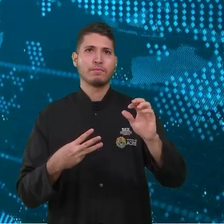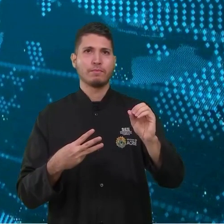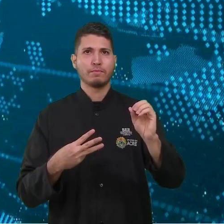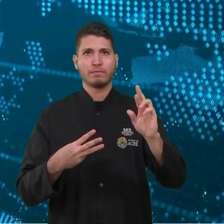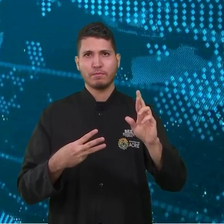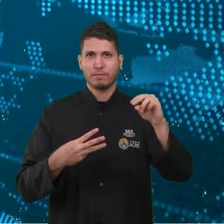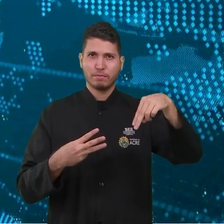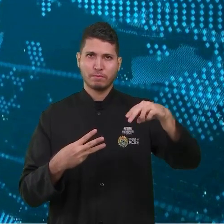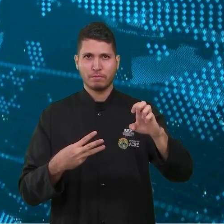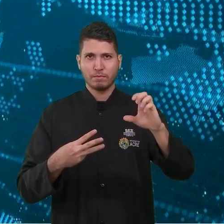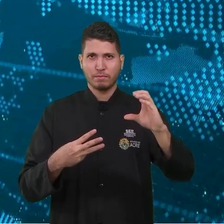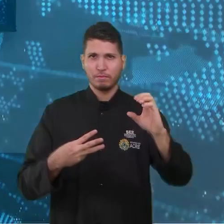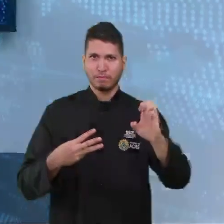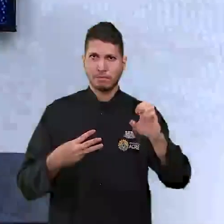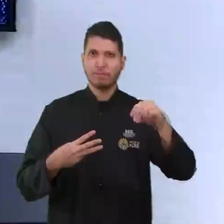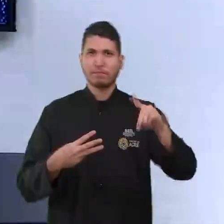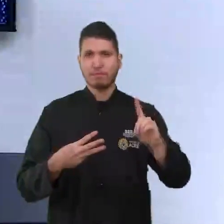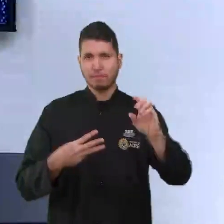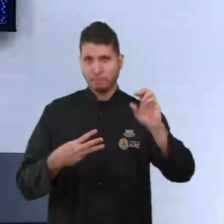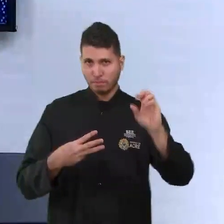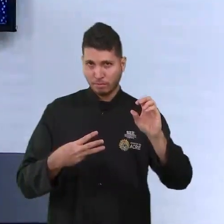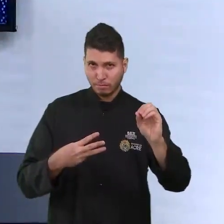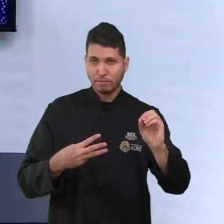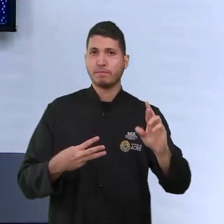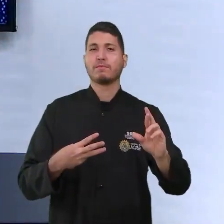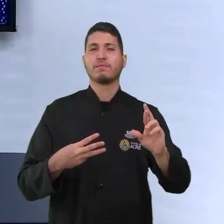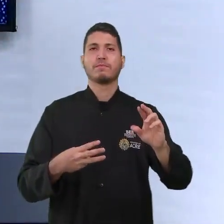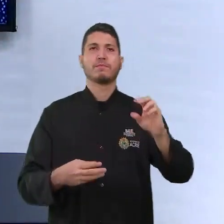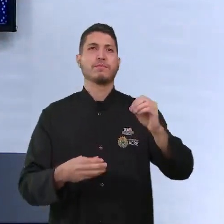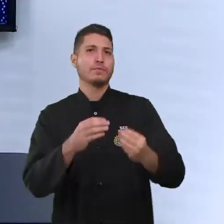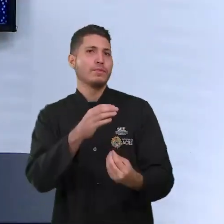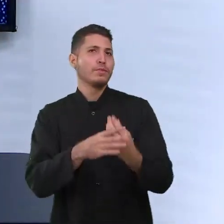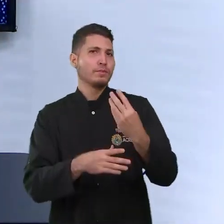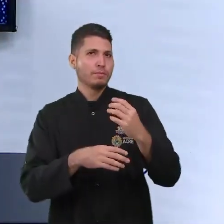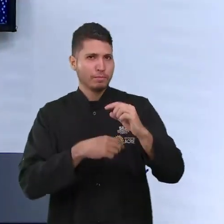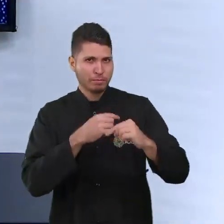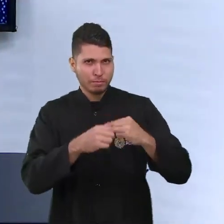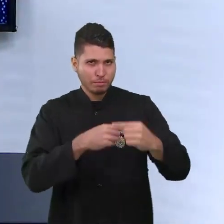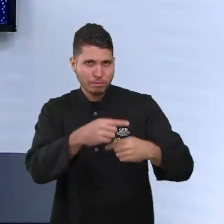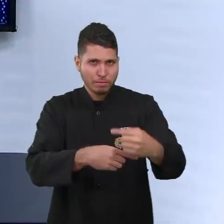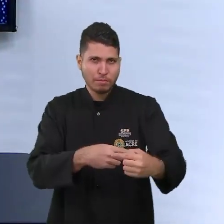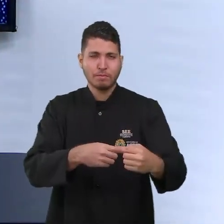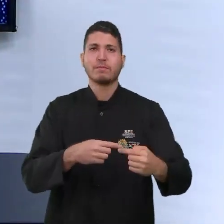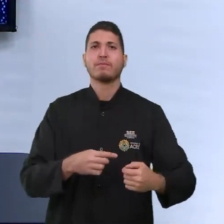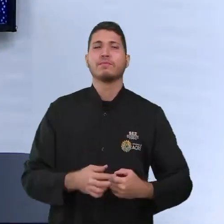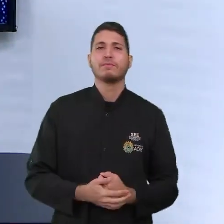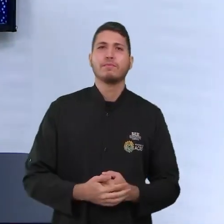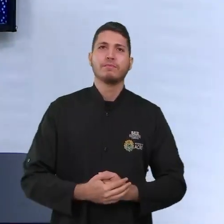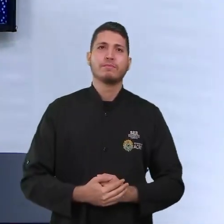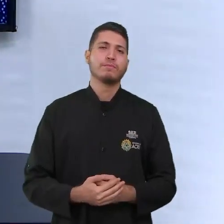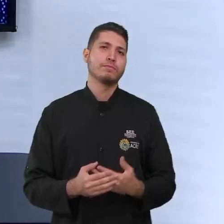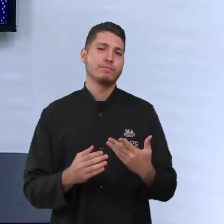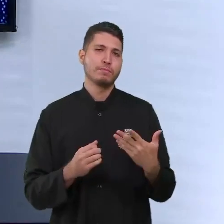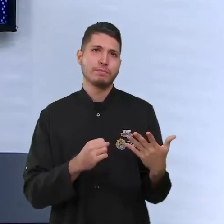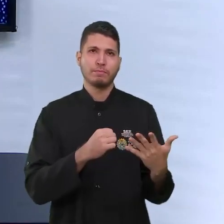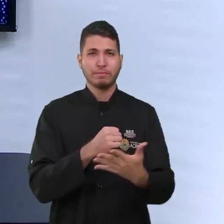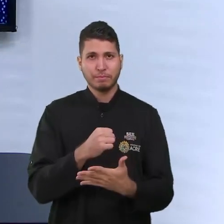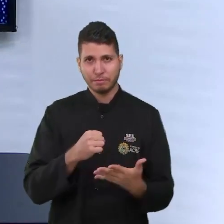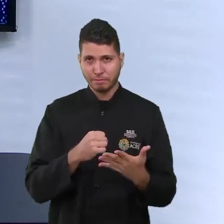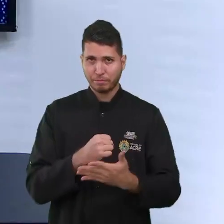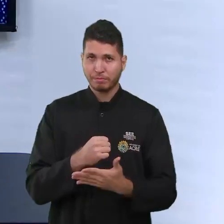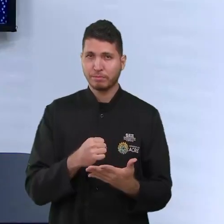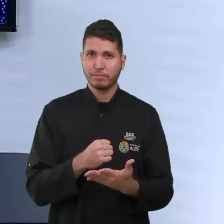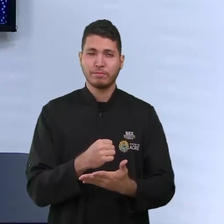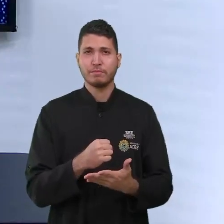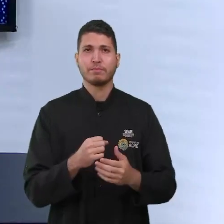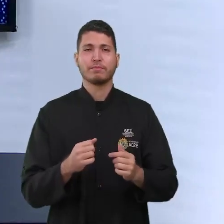matéria-prima. Logo, a nossa aula, para ficar bem específica, nós vamos estar falando basicamente daquilo que